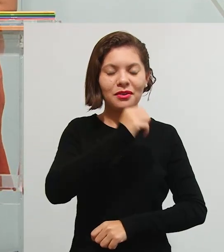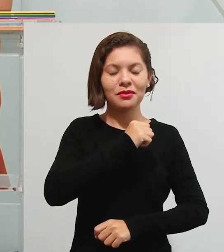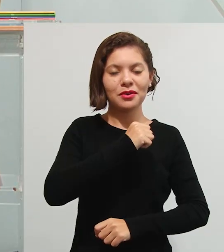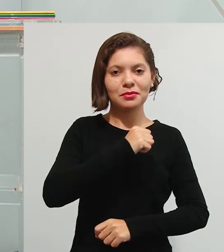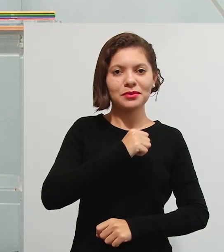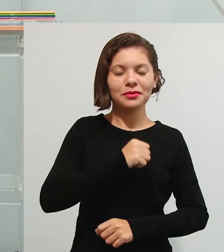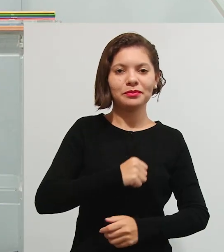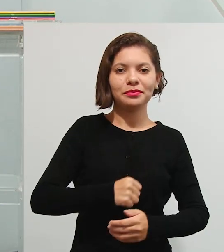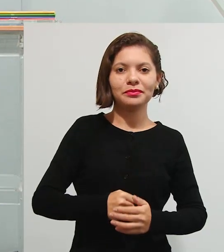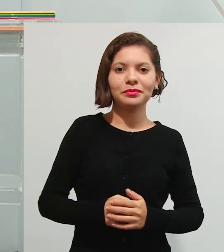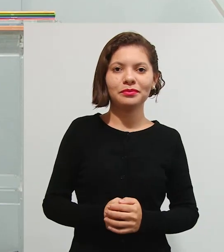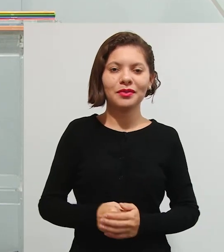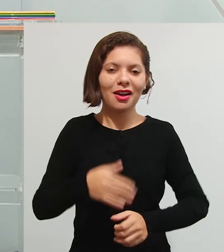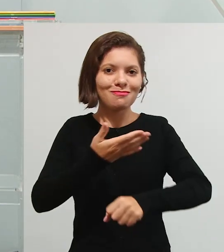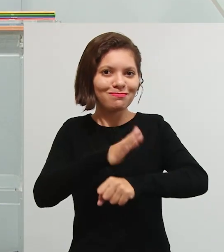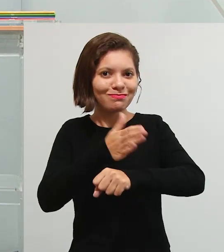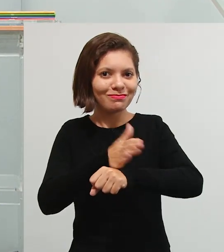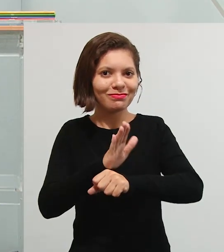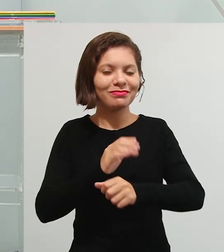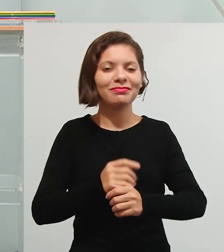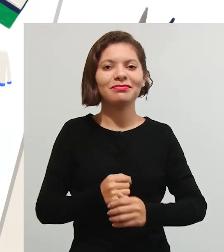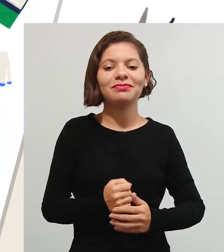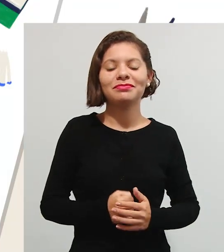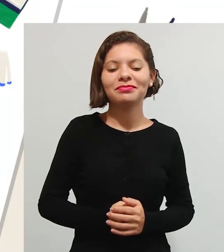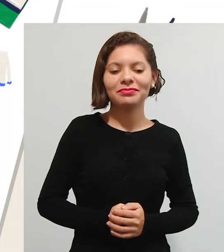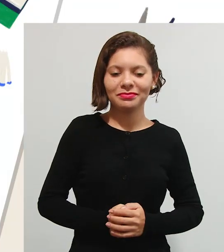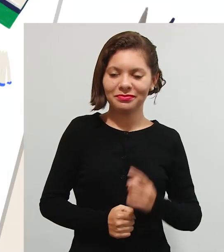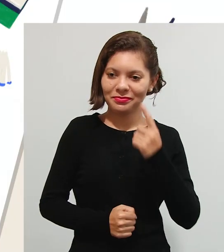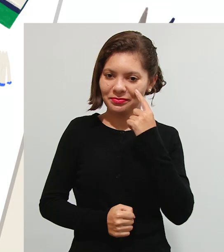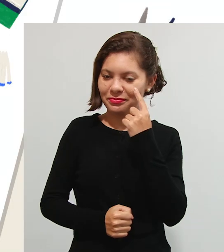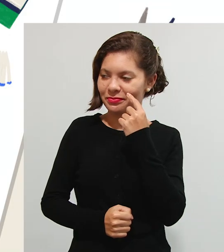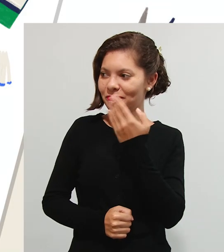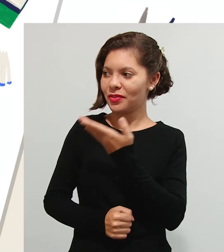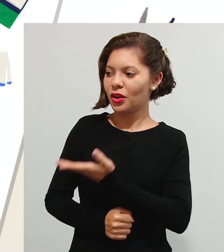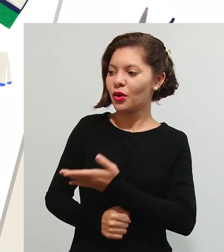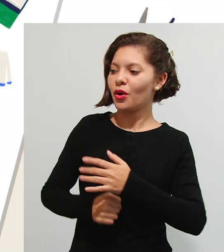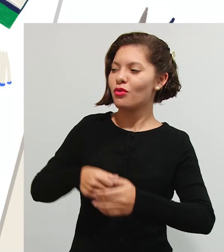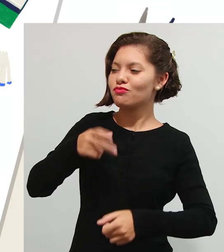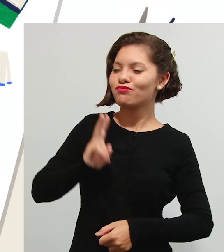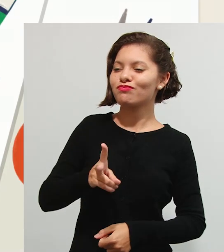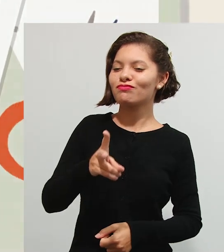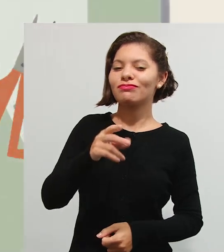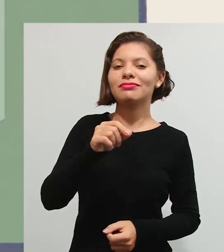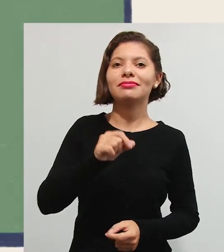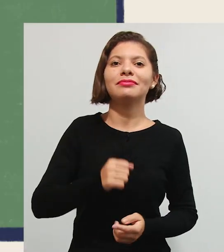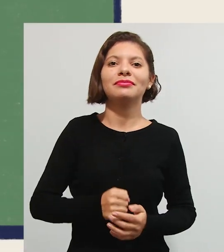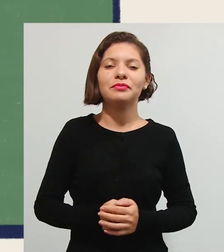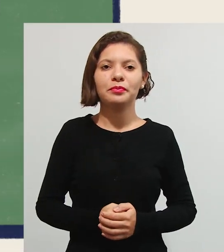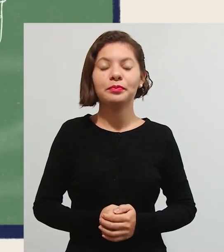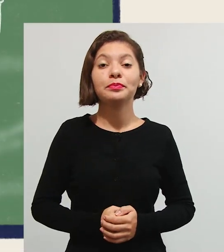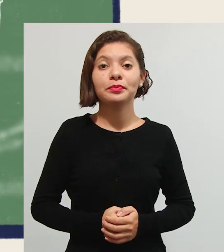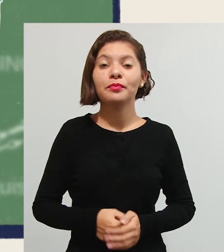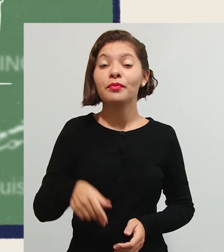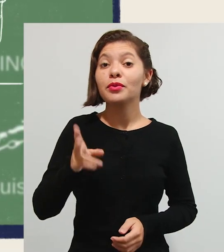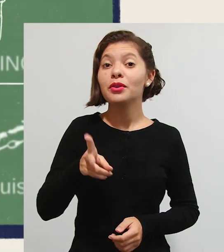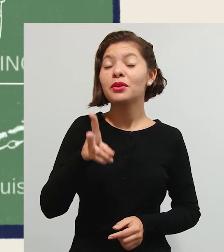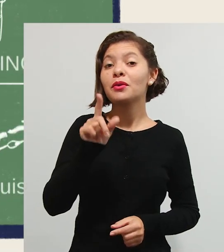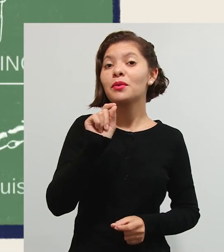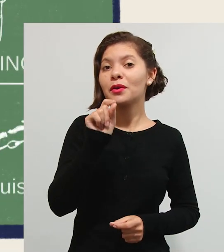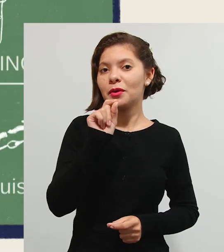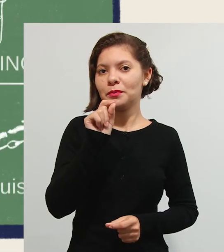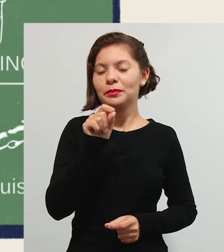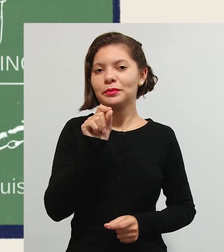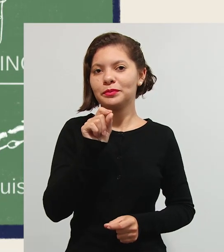às nossas práticas. Vamos lá, a jornada continua. E para a jornada